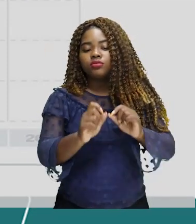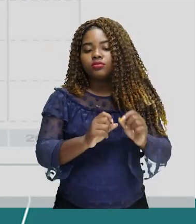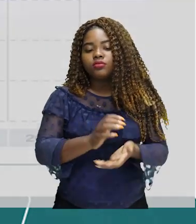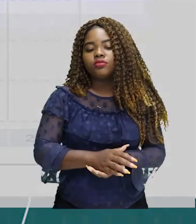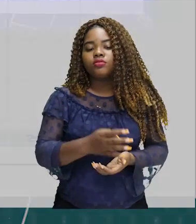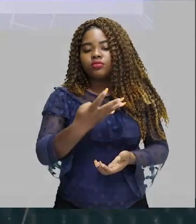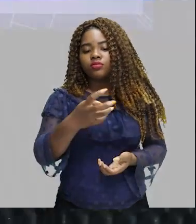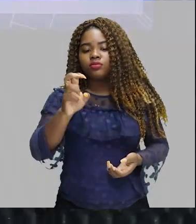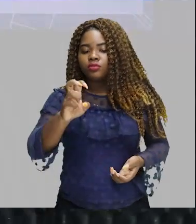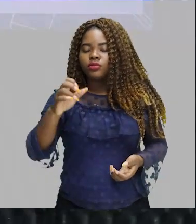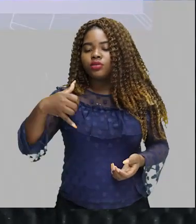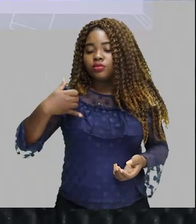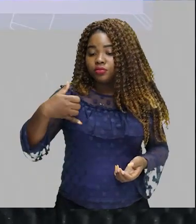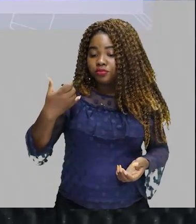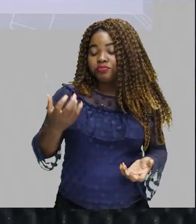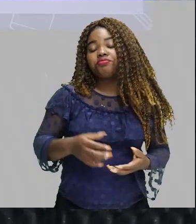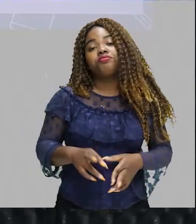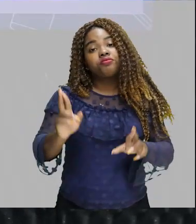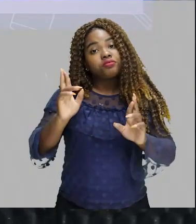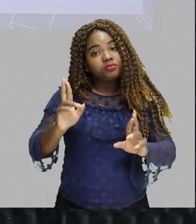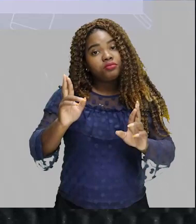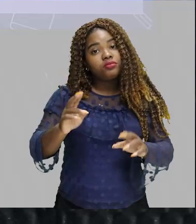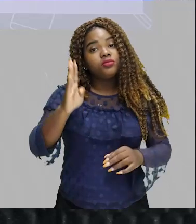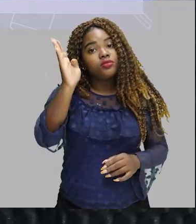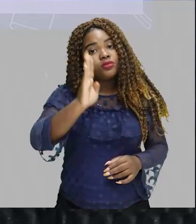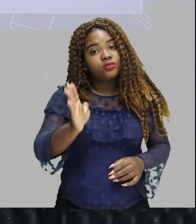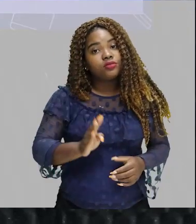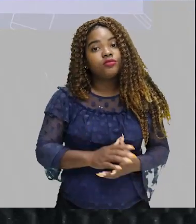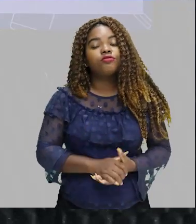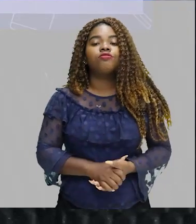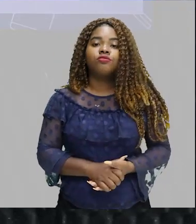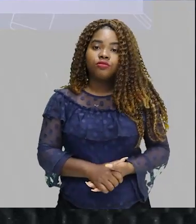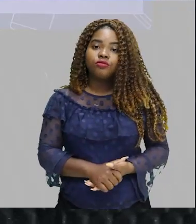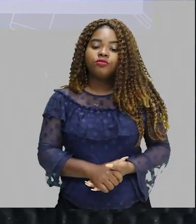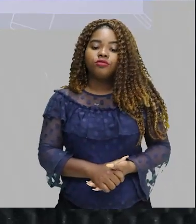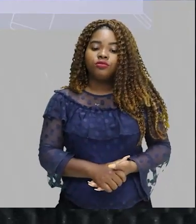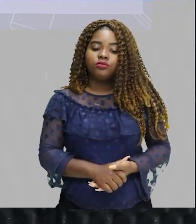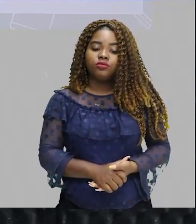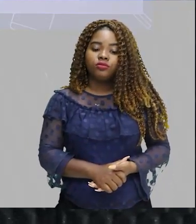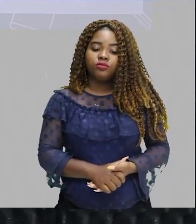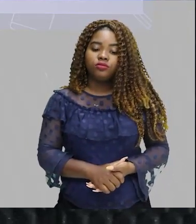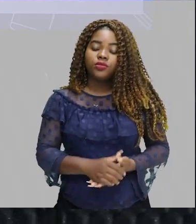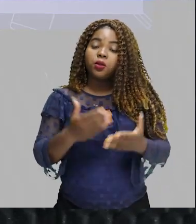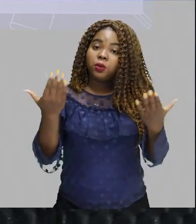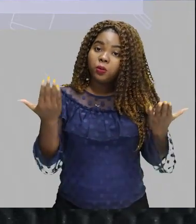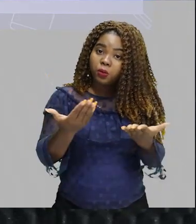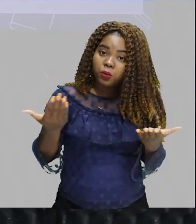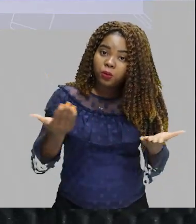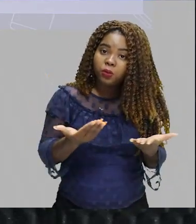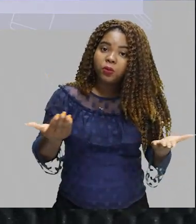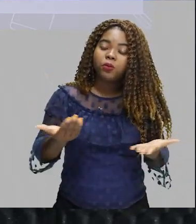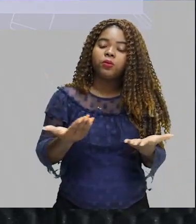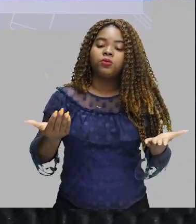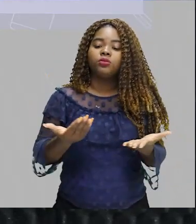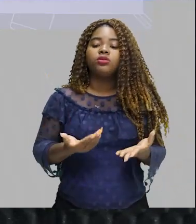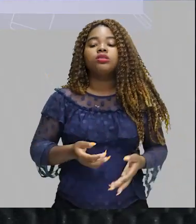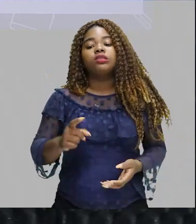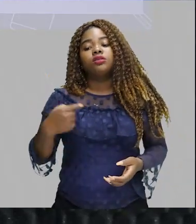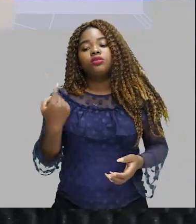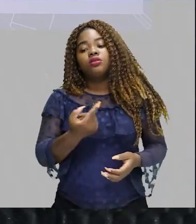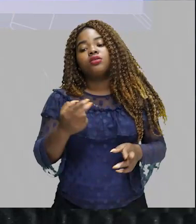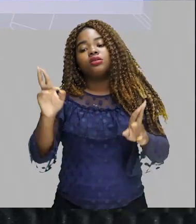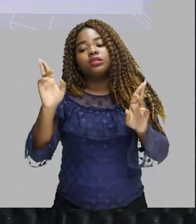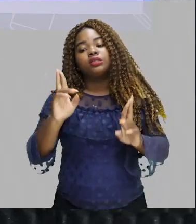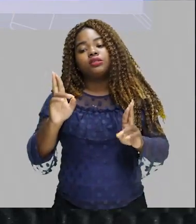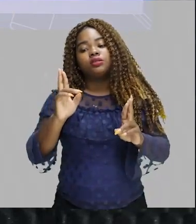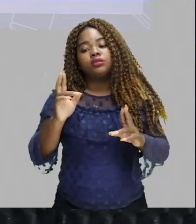de 45 anos de idade. Então, essa era a expectativa de vida de um brasileiro quando nasceu na década de 40. Hoje, galera, tá? A nossa expectativa de vida